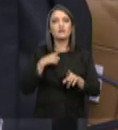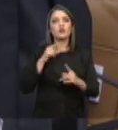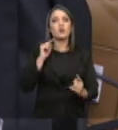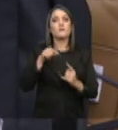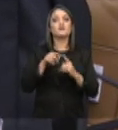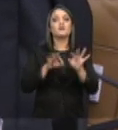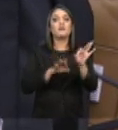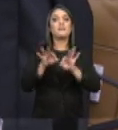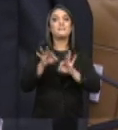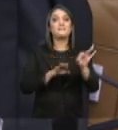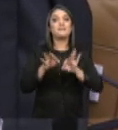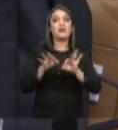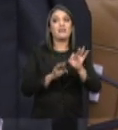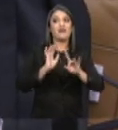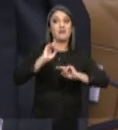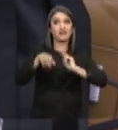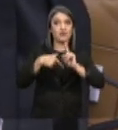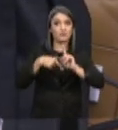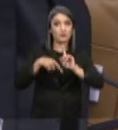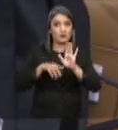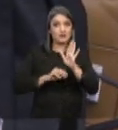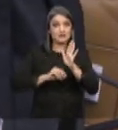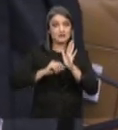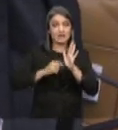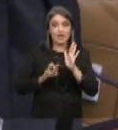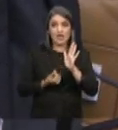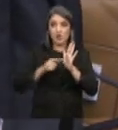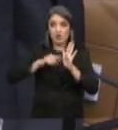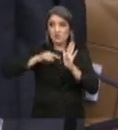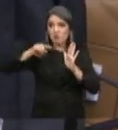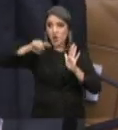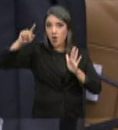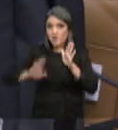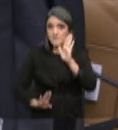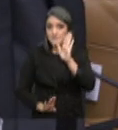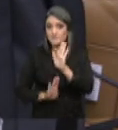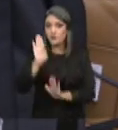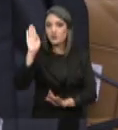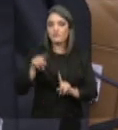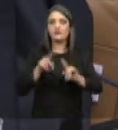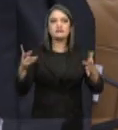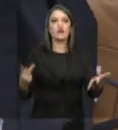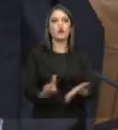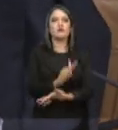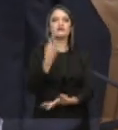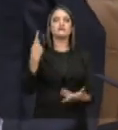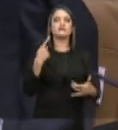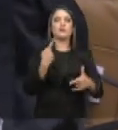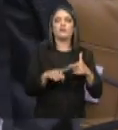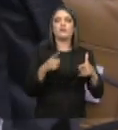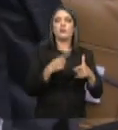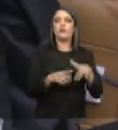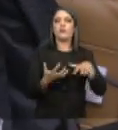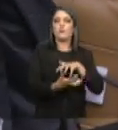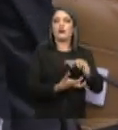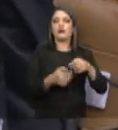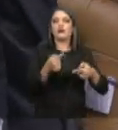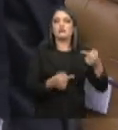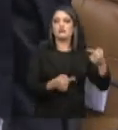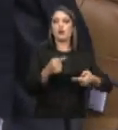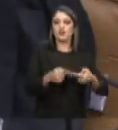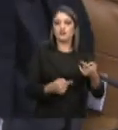o para corrida do desenvolvimento desencadeou uma série política institucional bem